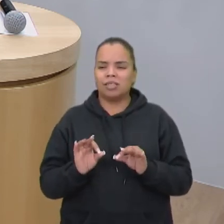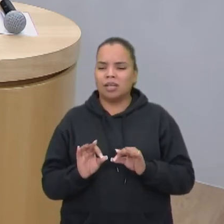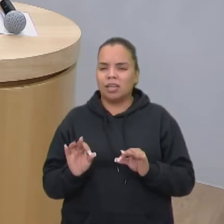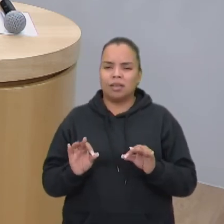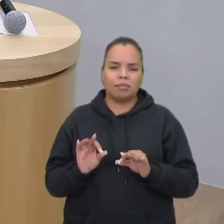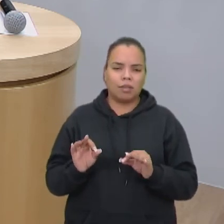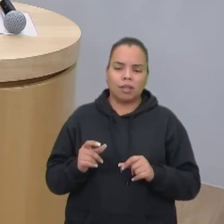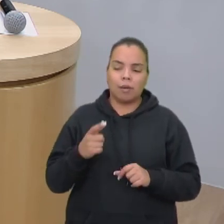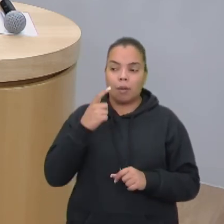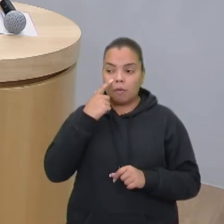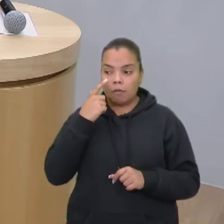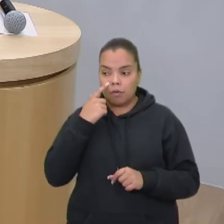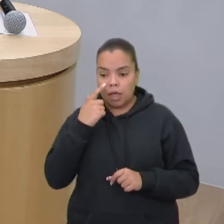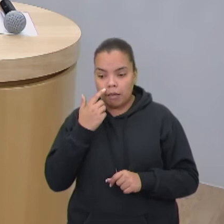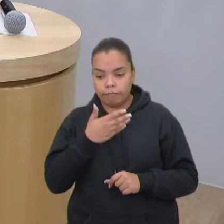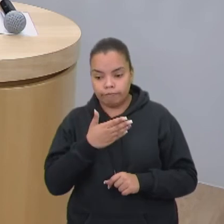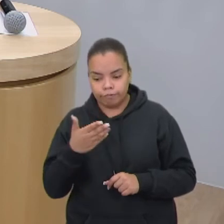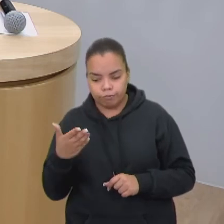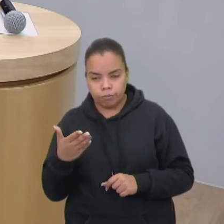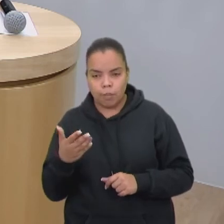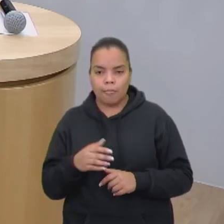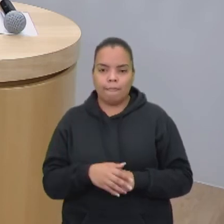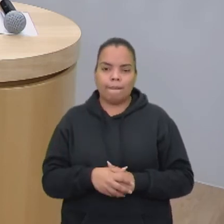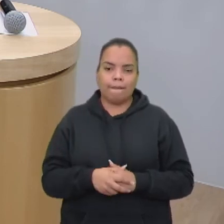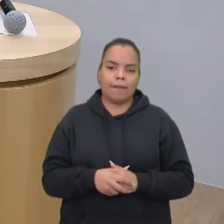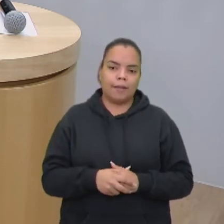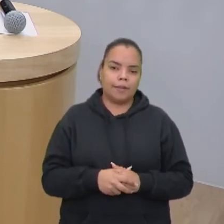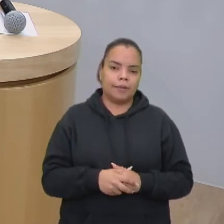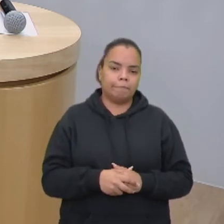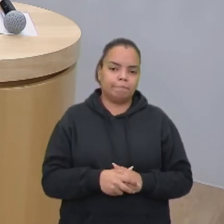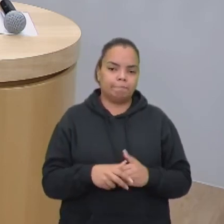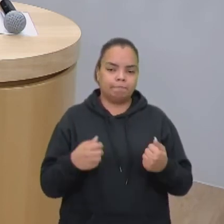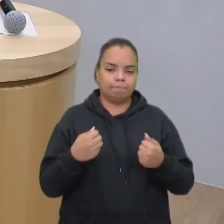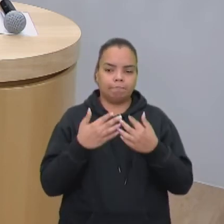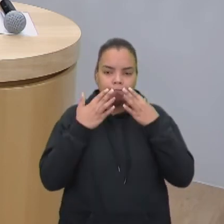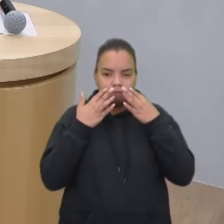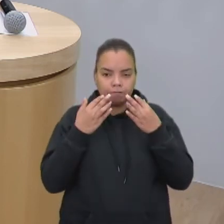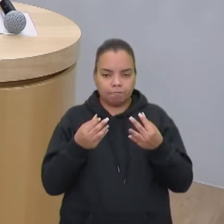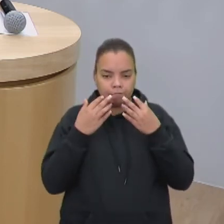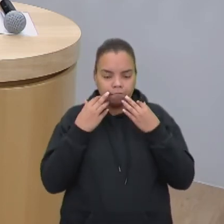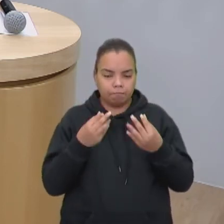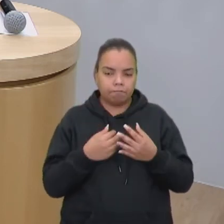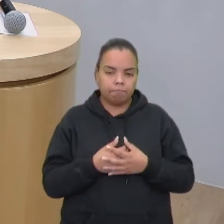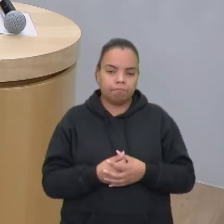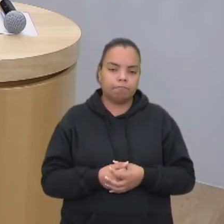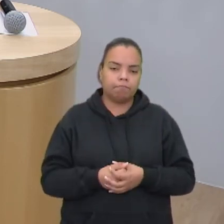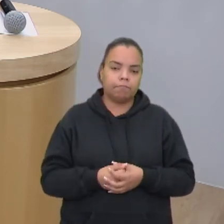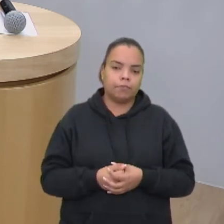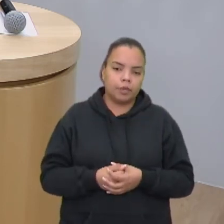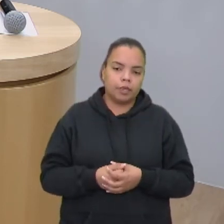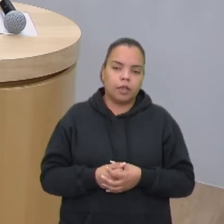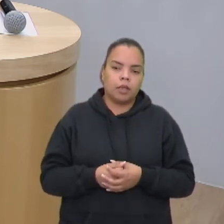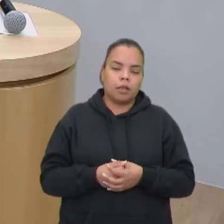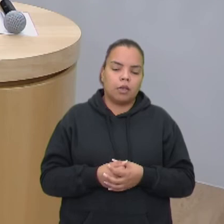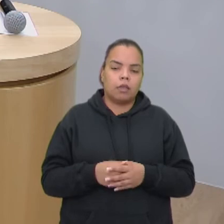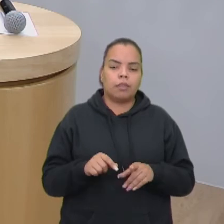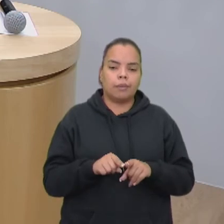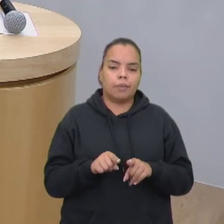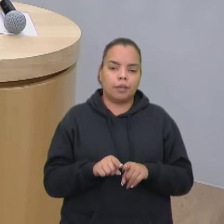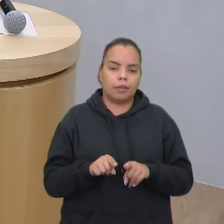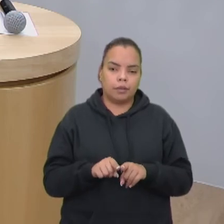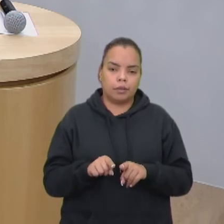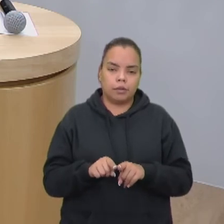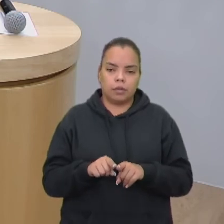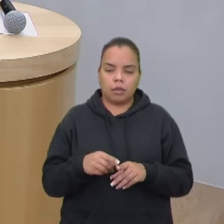uma ideia boa, mas o vídeo não ficou legal, não dá vontade de ver, é verdade, Lana. E fora isso, tem a questão da